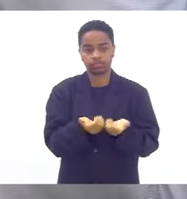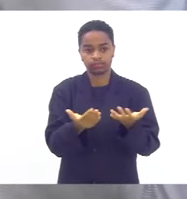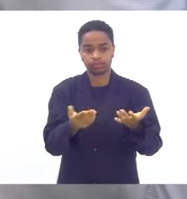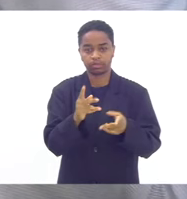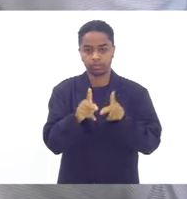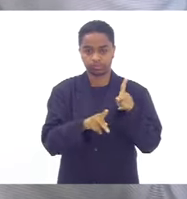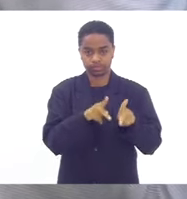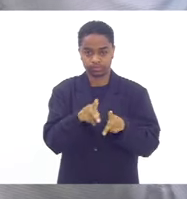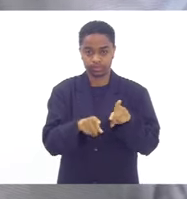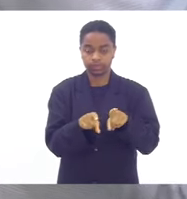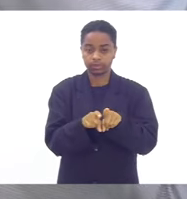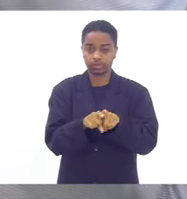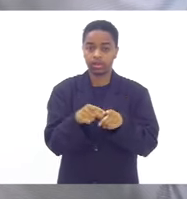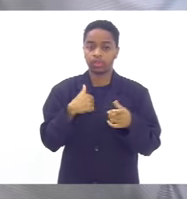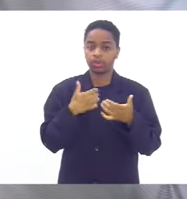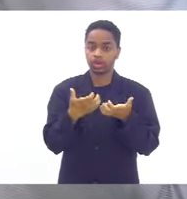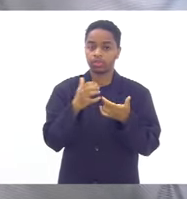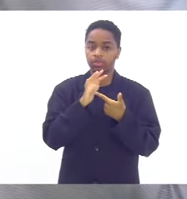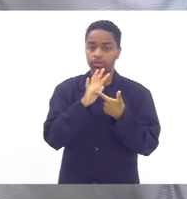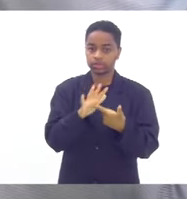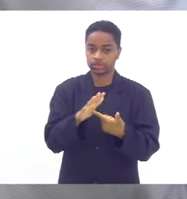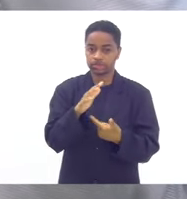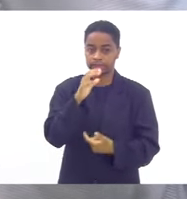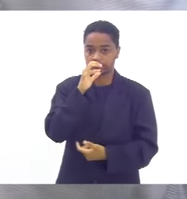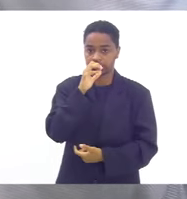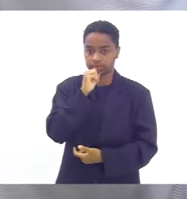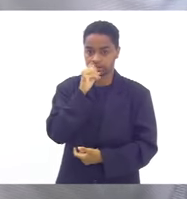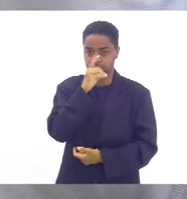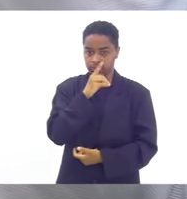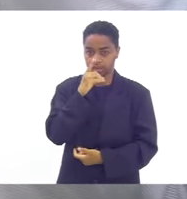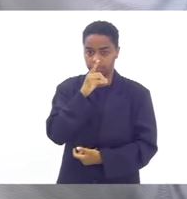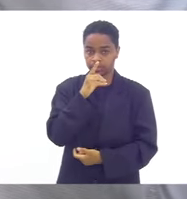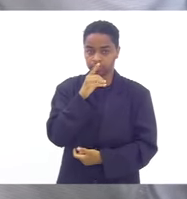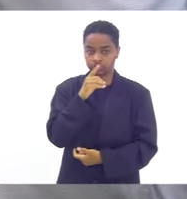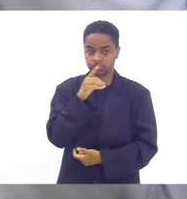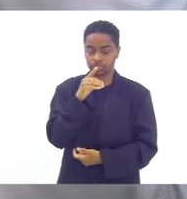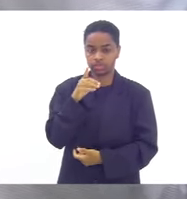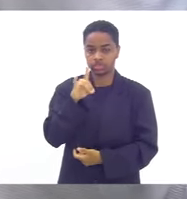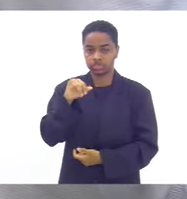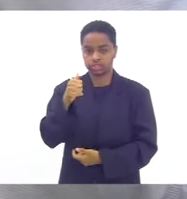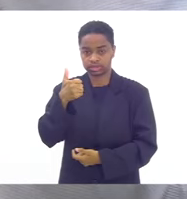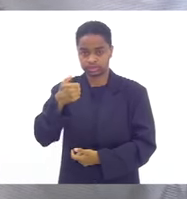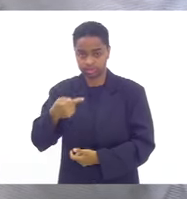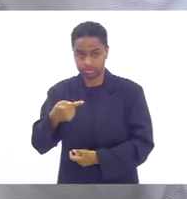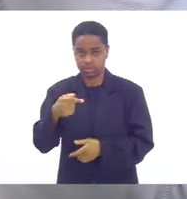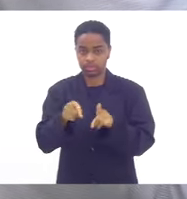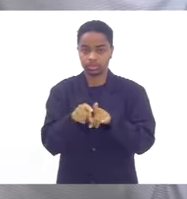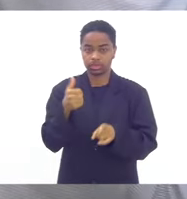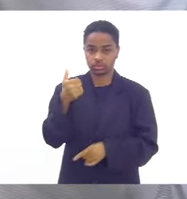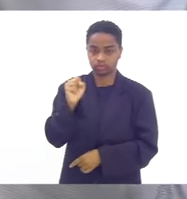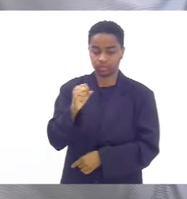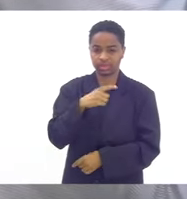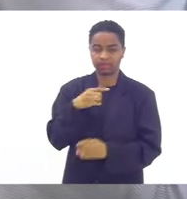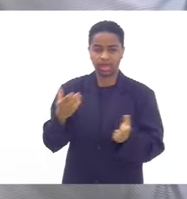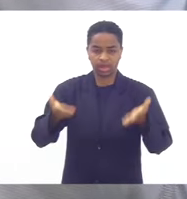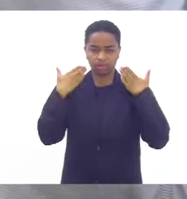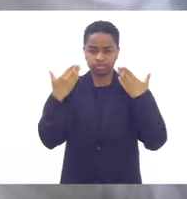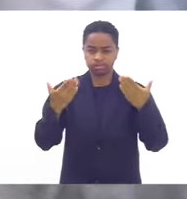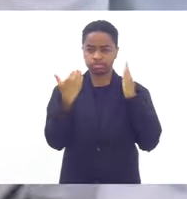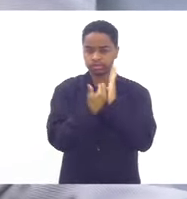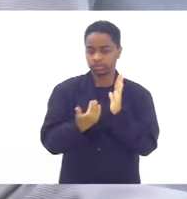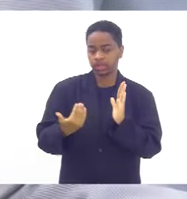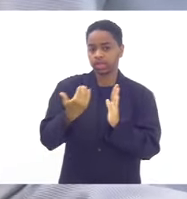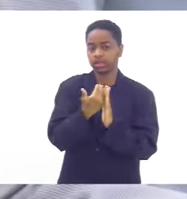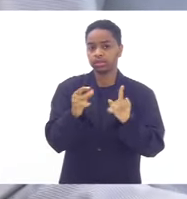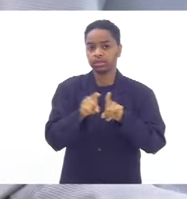Queria trazer também que, nesse final de semana específico de 17 e 18, quando a gente teve essas ondas de calor e depois